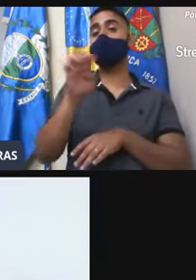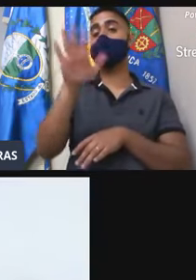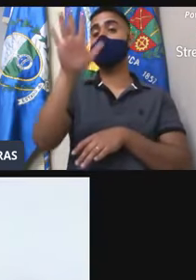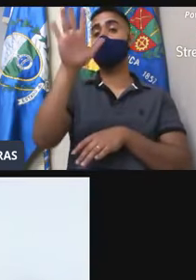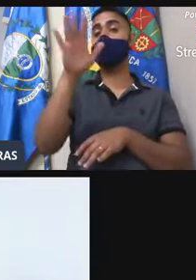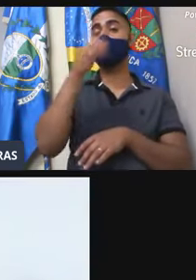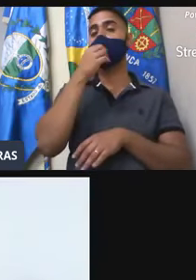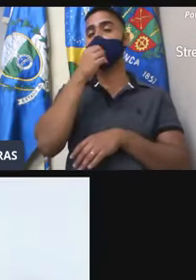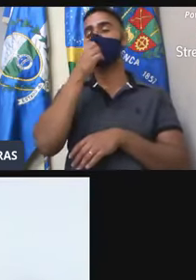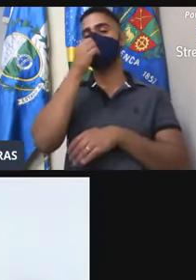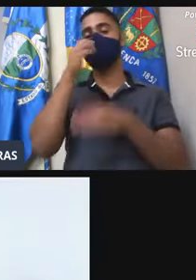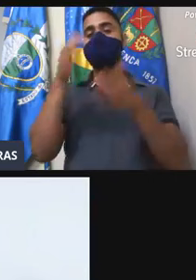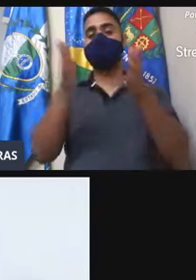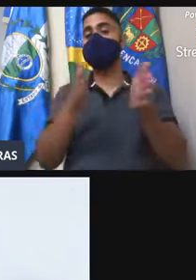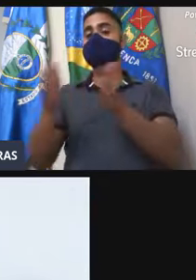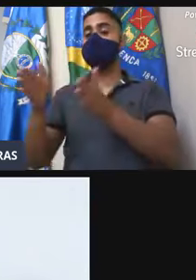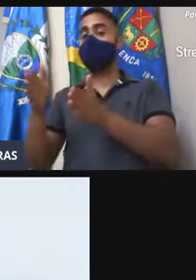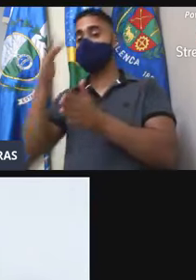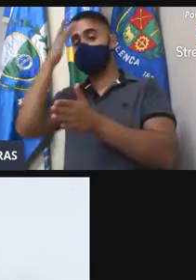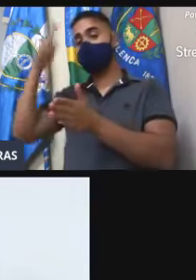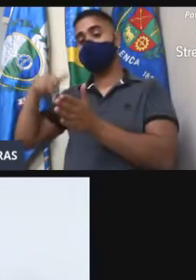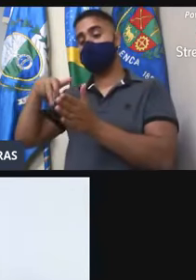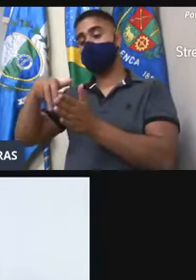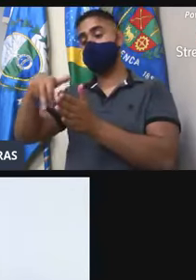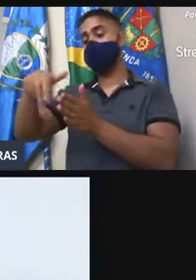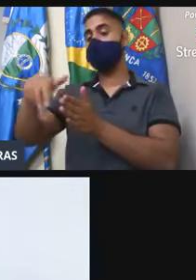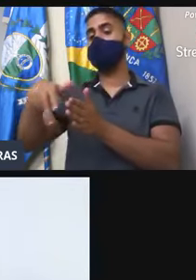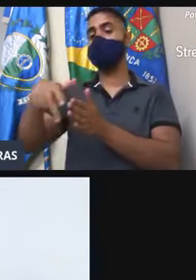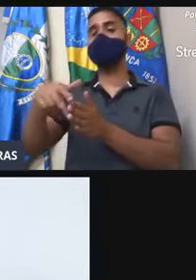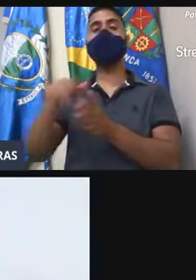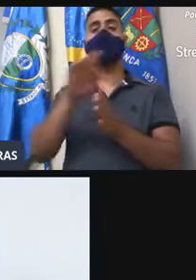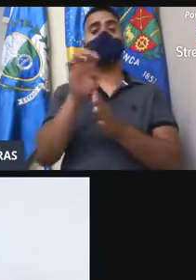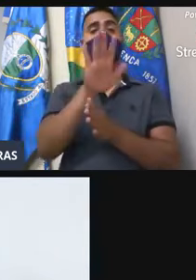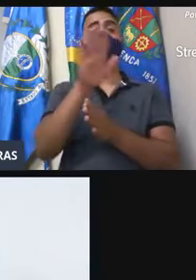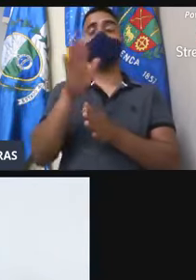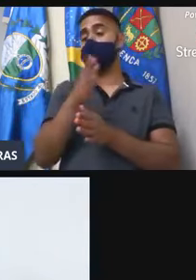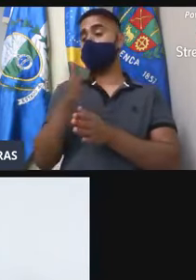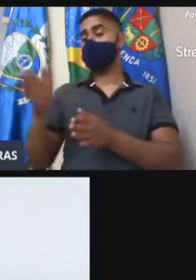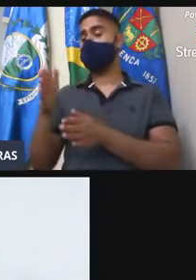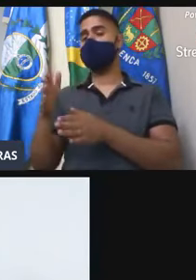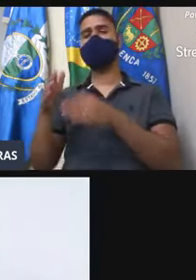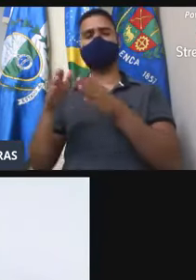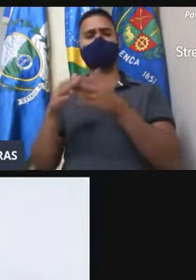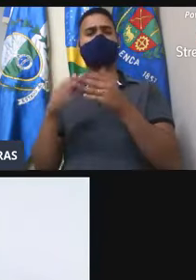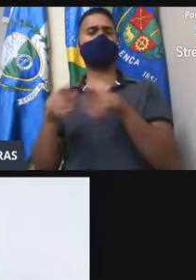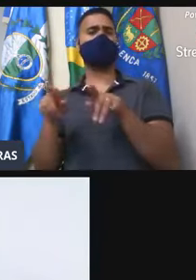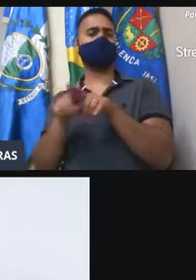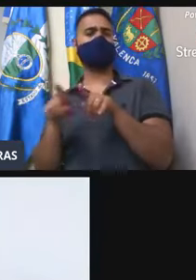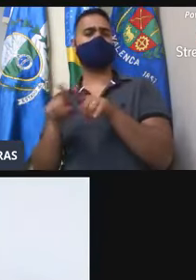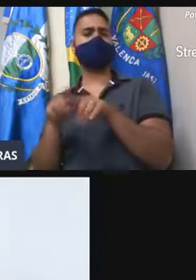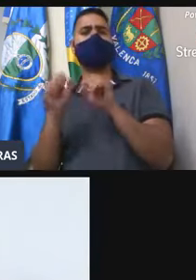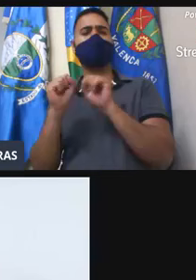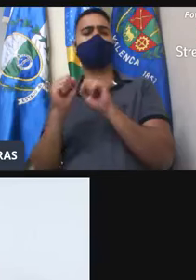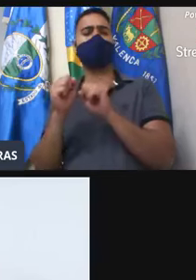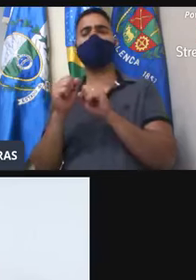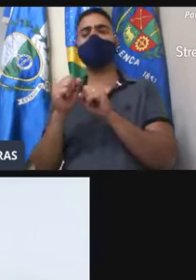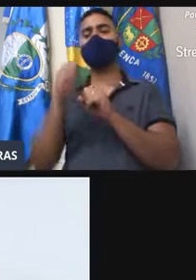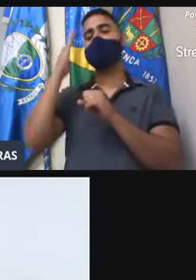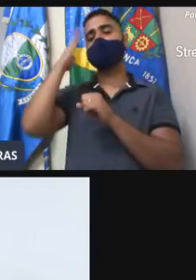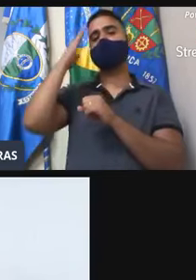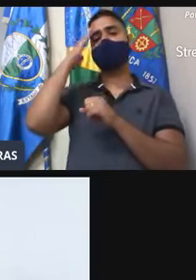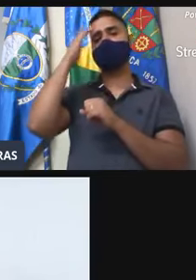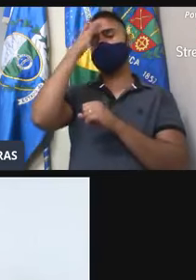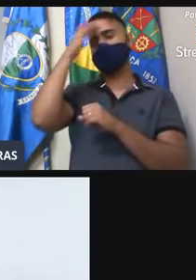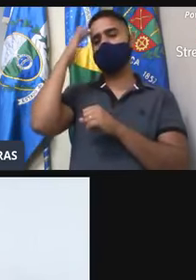foi feita pelo município. Aquilo ali é do estado, a gente reconhece. Mas pedir ao poder público que tenha consideração com as pessoas. É um